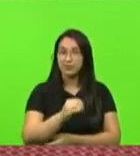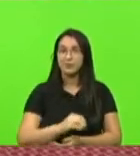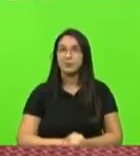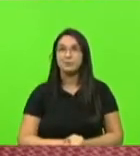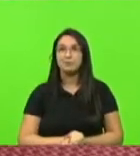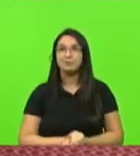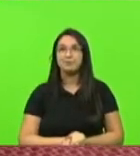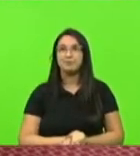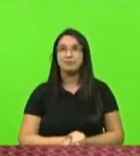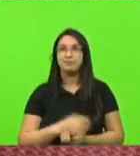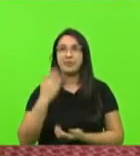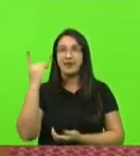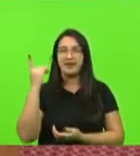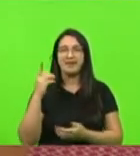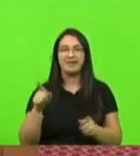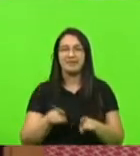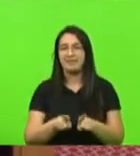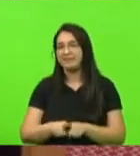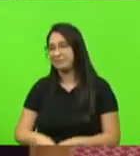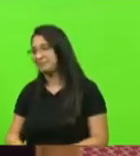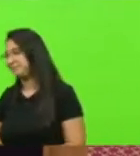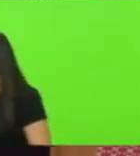e aqui também. Senhor